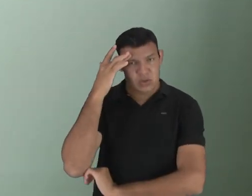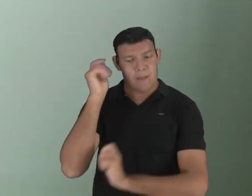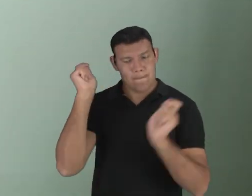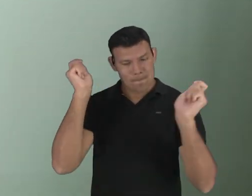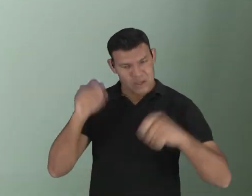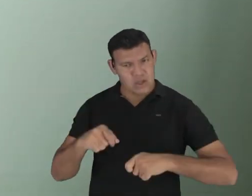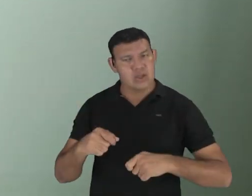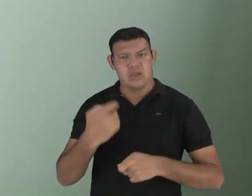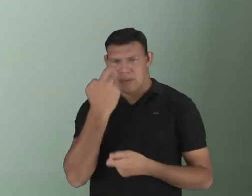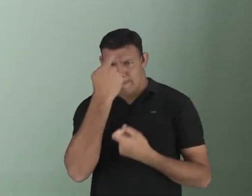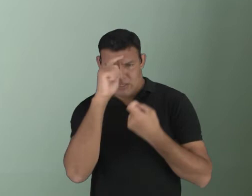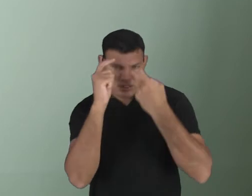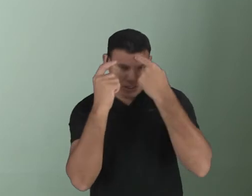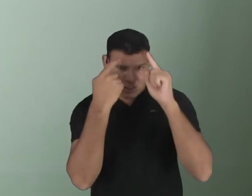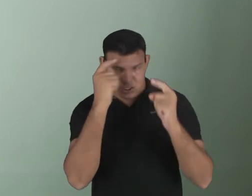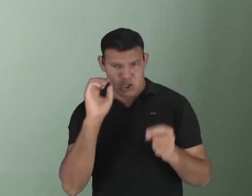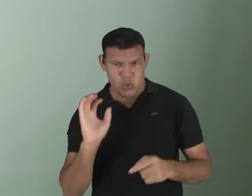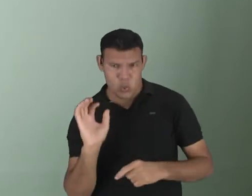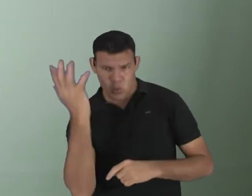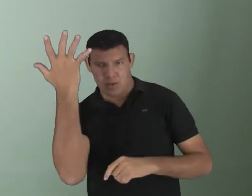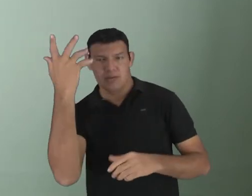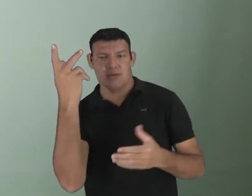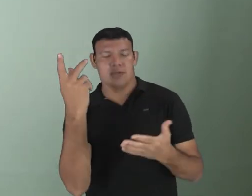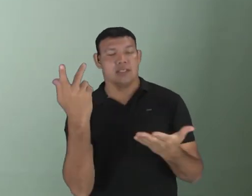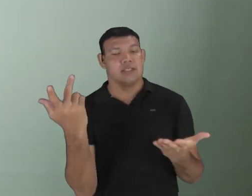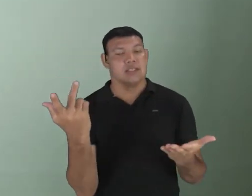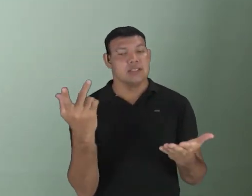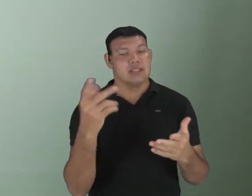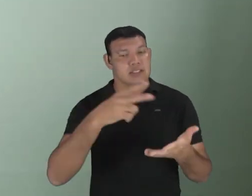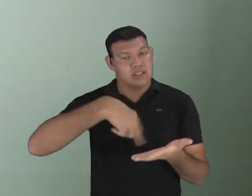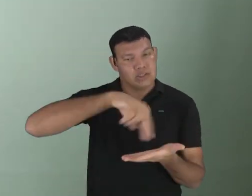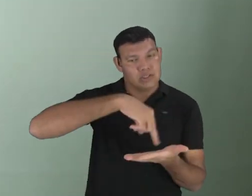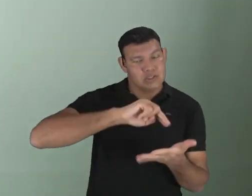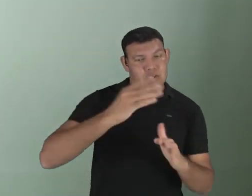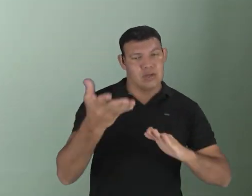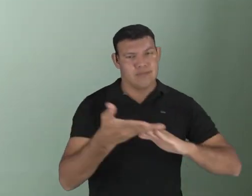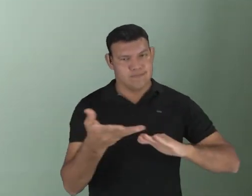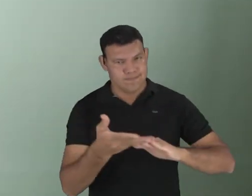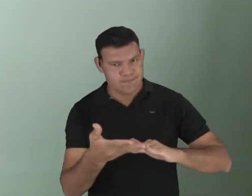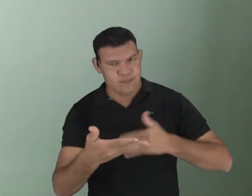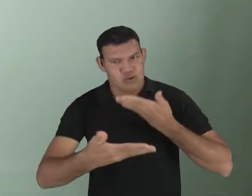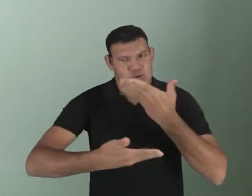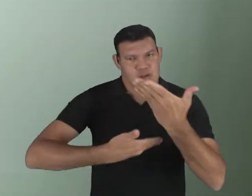podemos sim criar um espetáculo de dança contemporânea e fazer